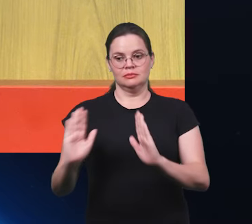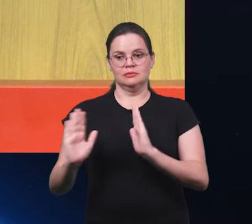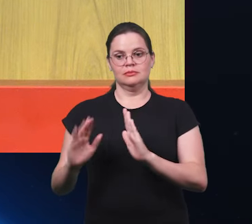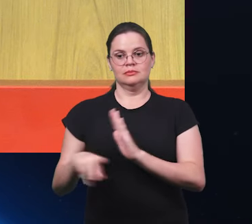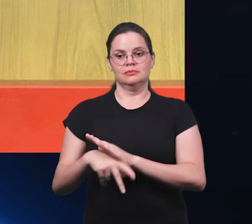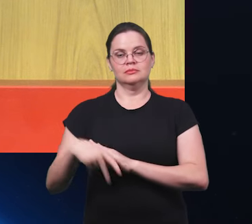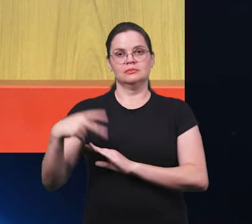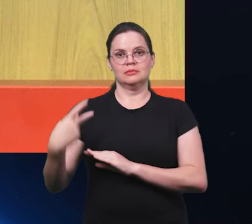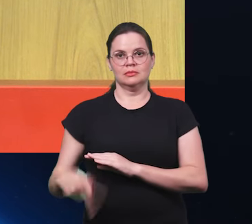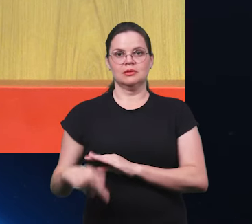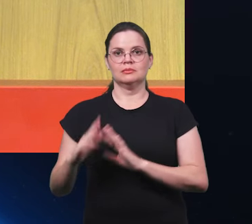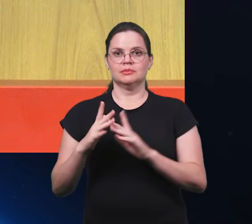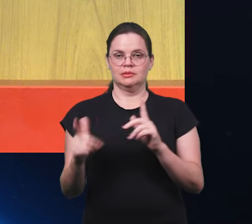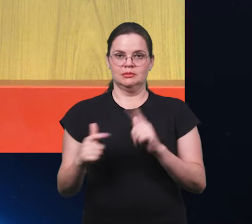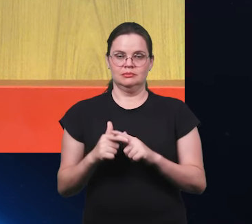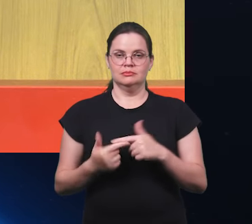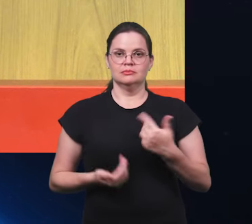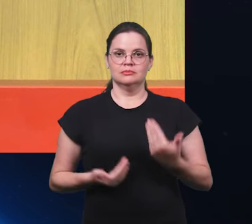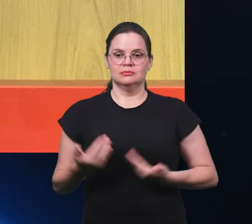igreja,